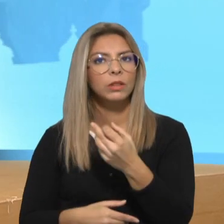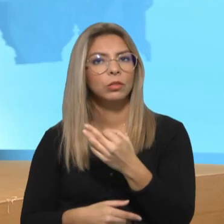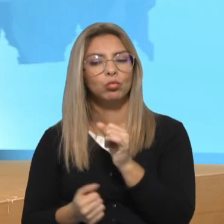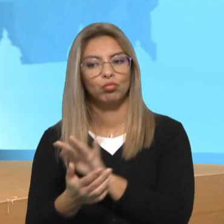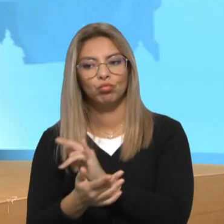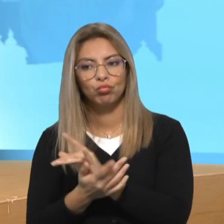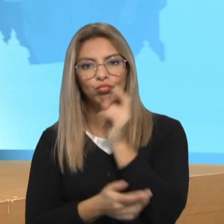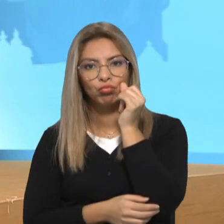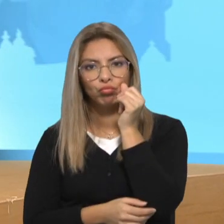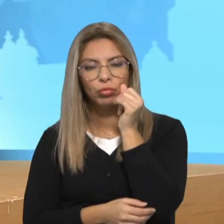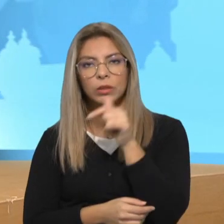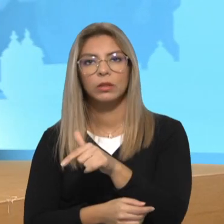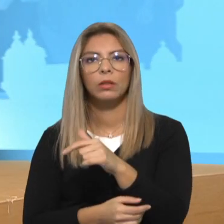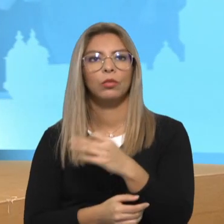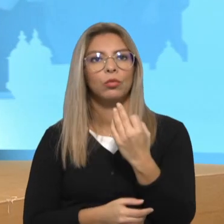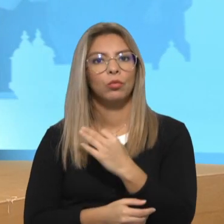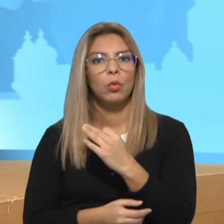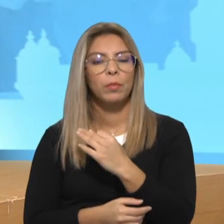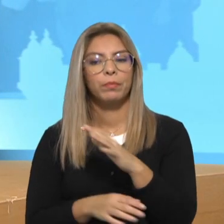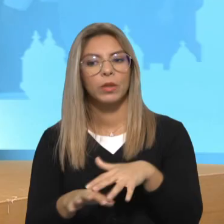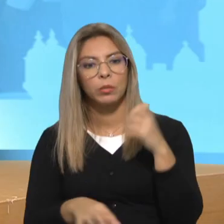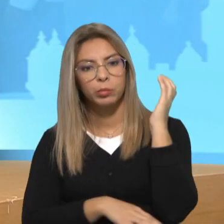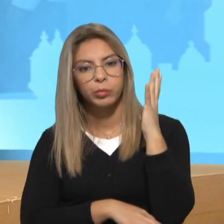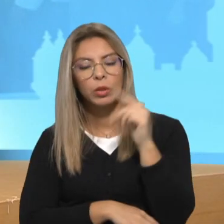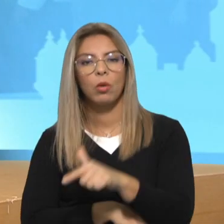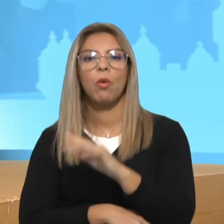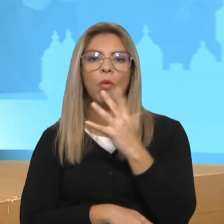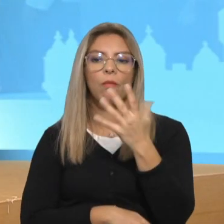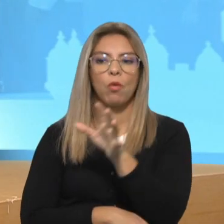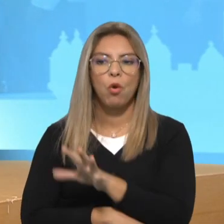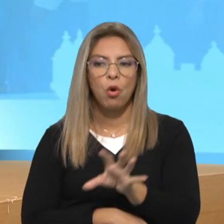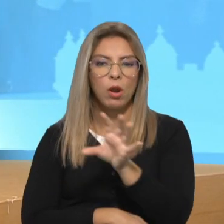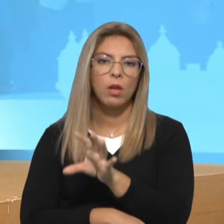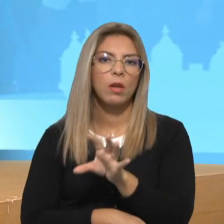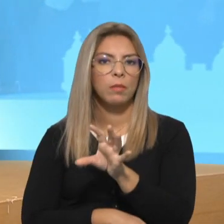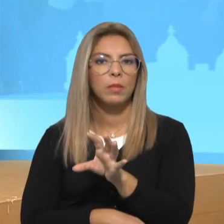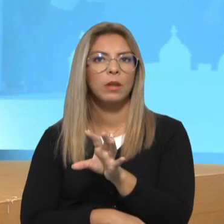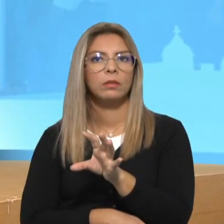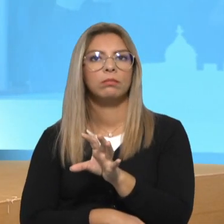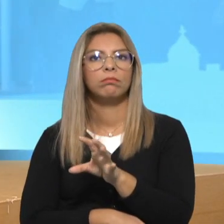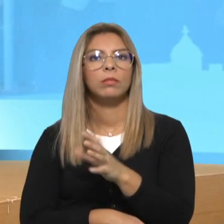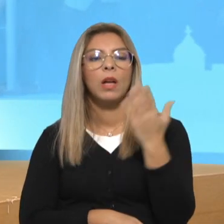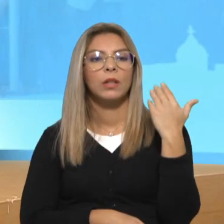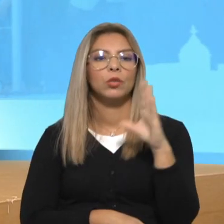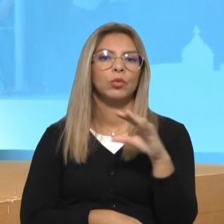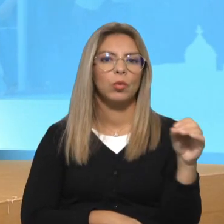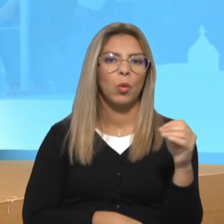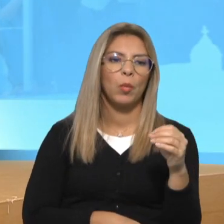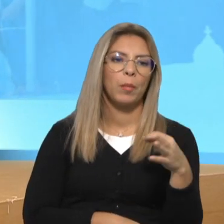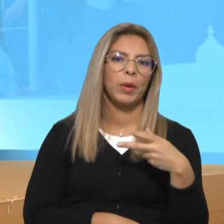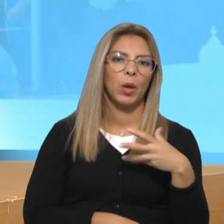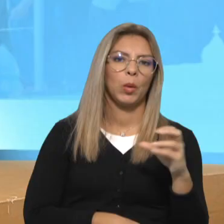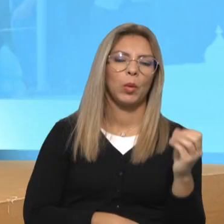jornalista depois falava nesta última conferência, deste verniz teológico, o João Pedro Tavares.